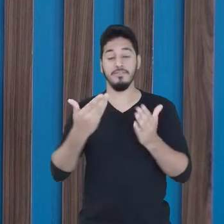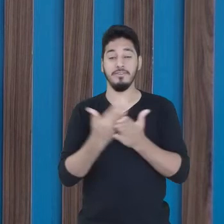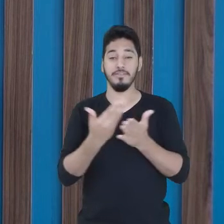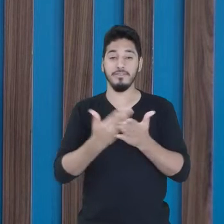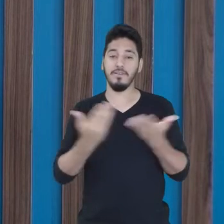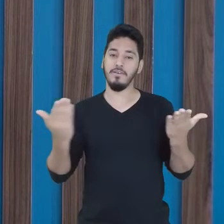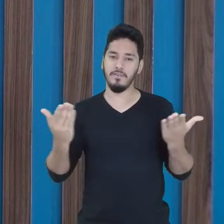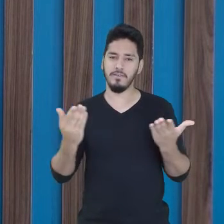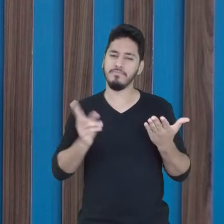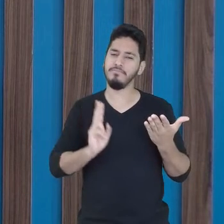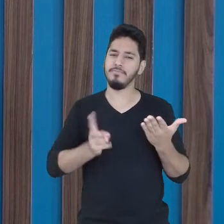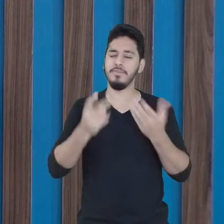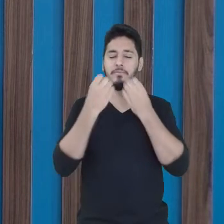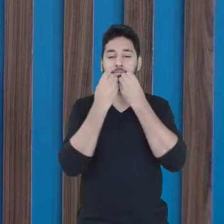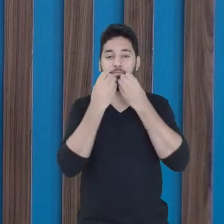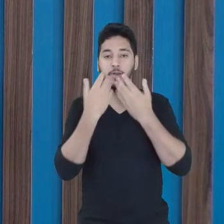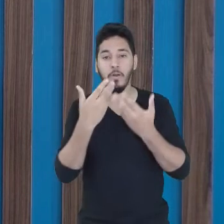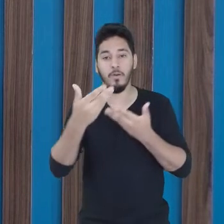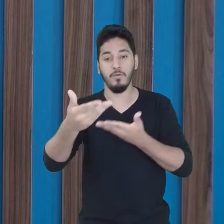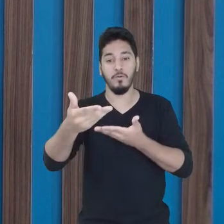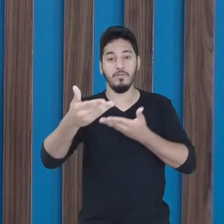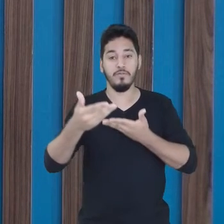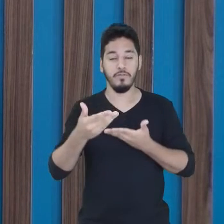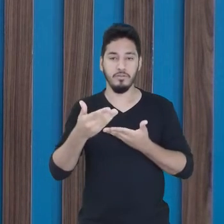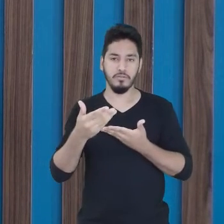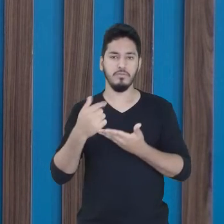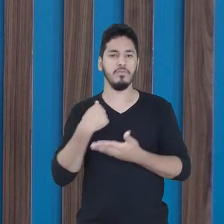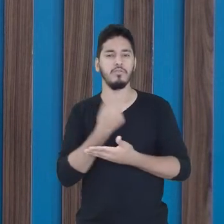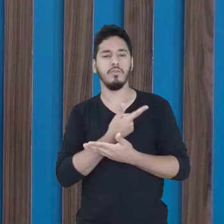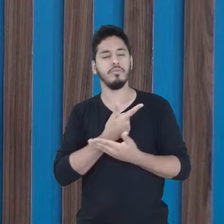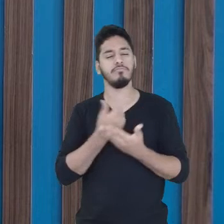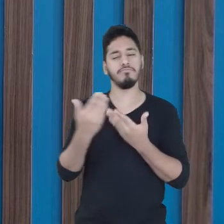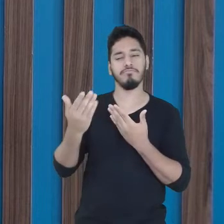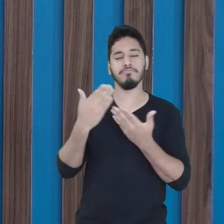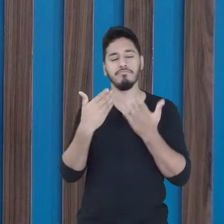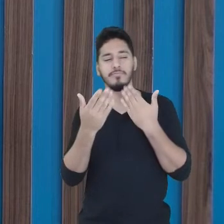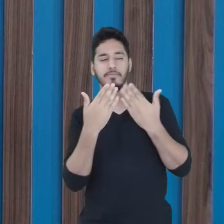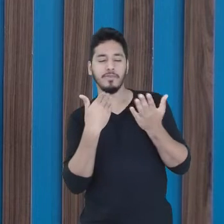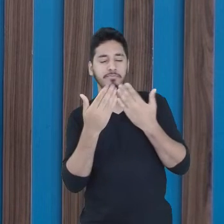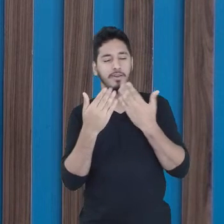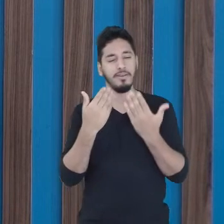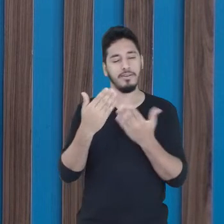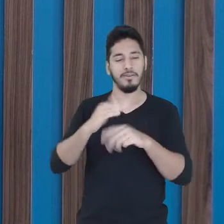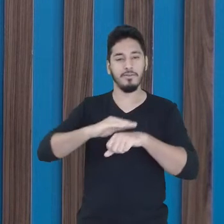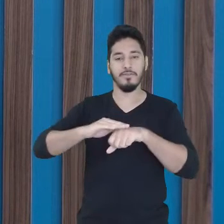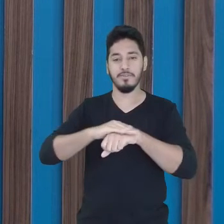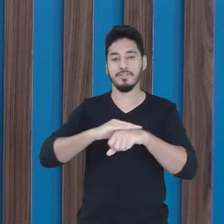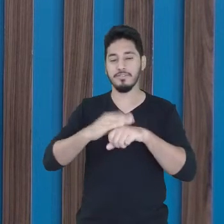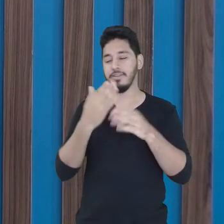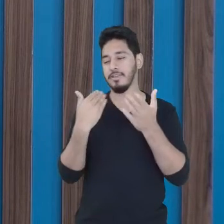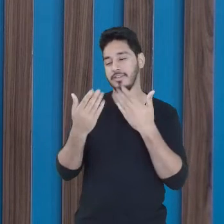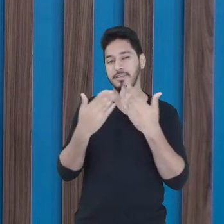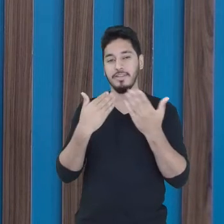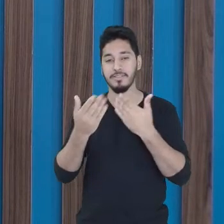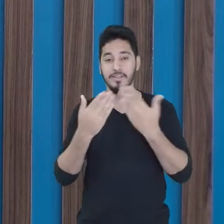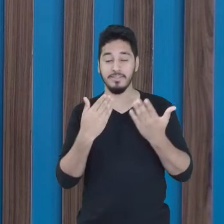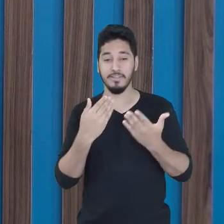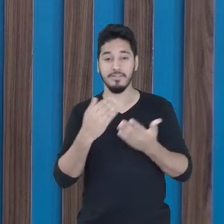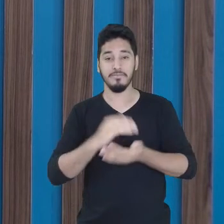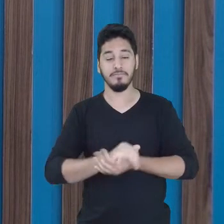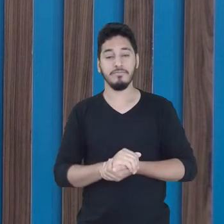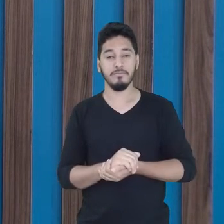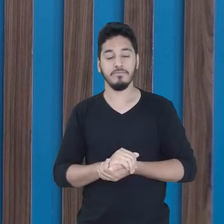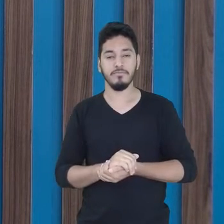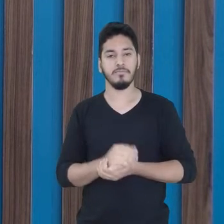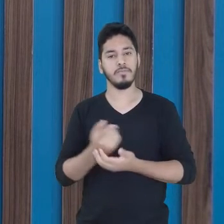aulas. É sempre bom convite para a gente trocar esse papo, né? Bater esse bate-bola aqui.